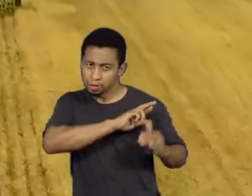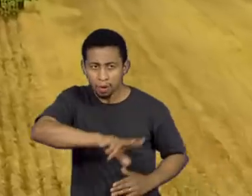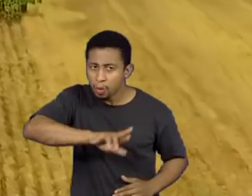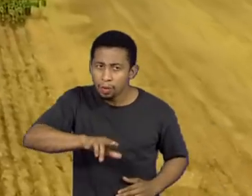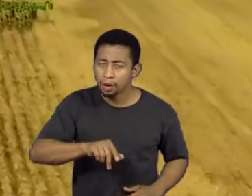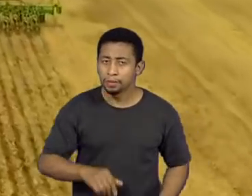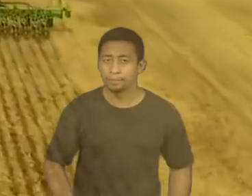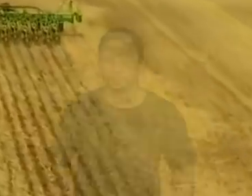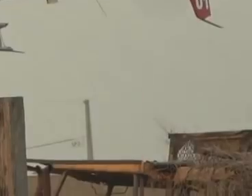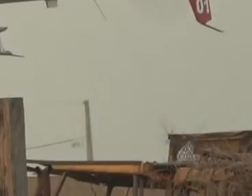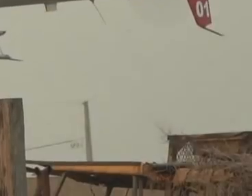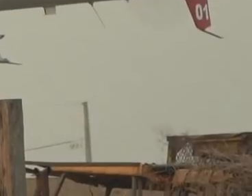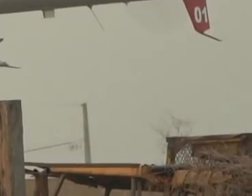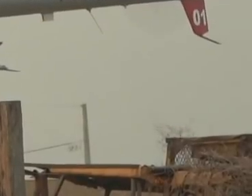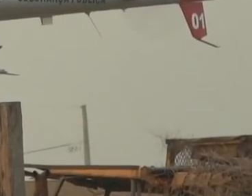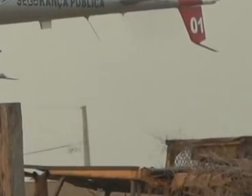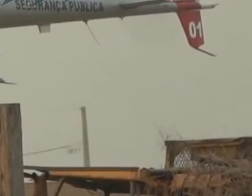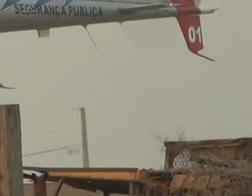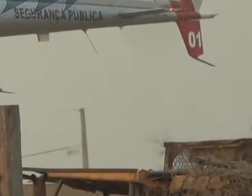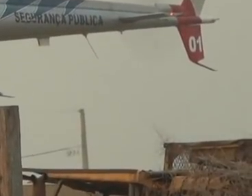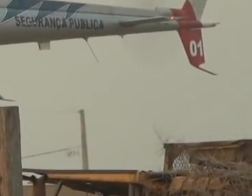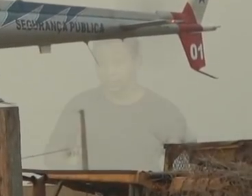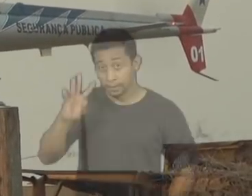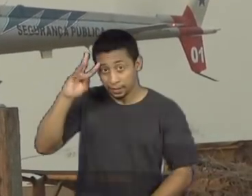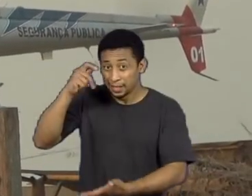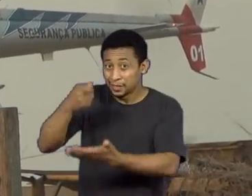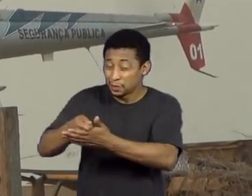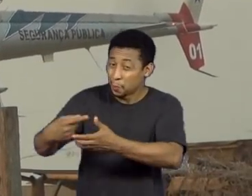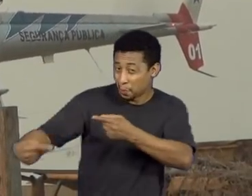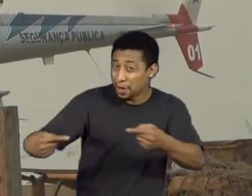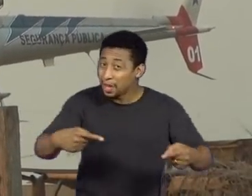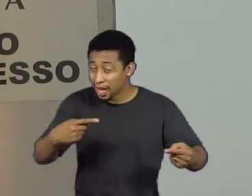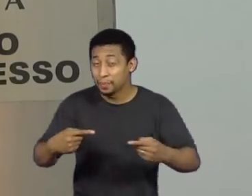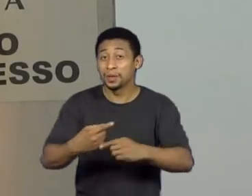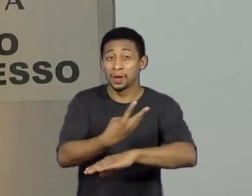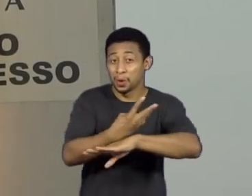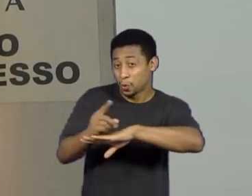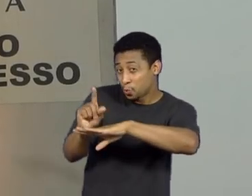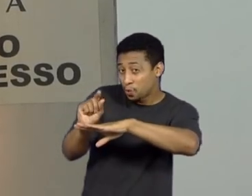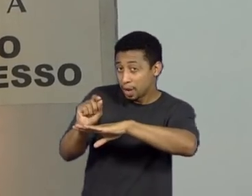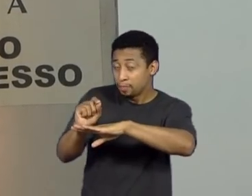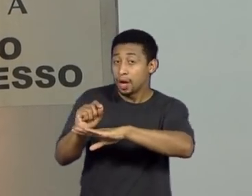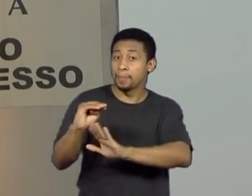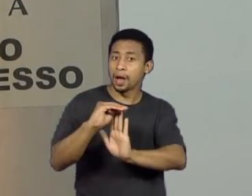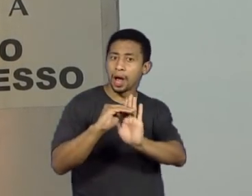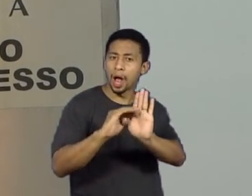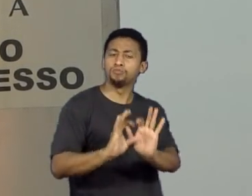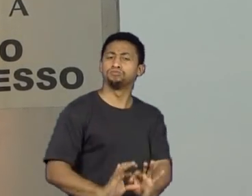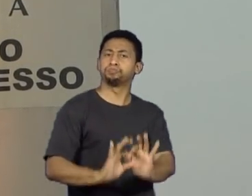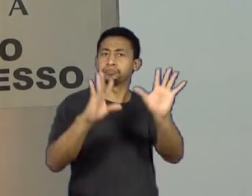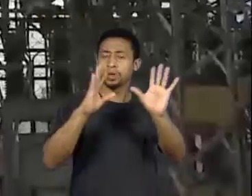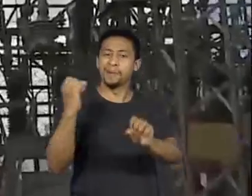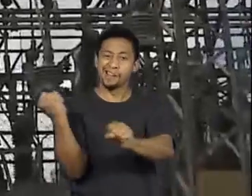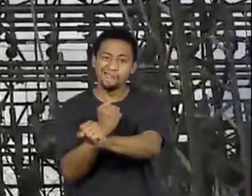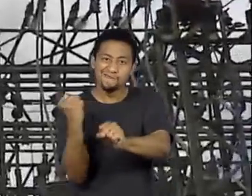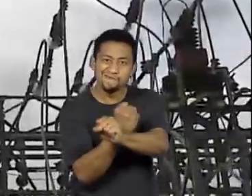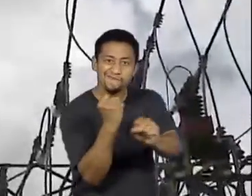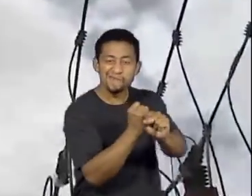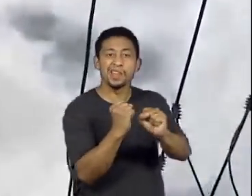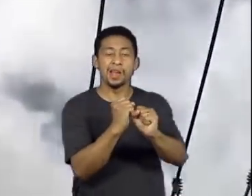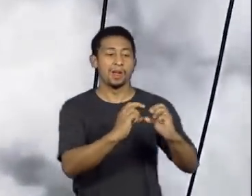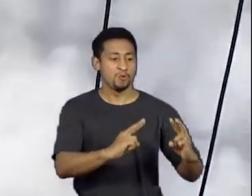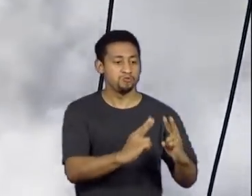ao Instituto. Em decisão polêmica, o IBAMA emite licença para o início das obras do linhão